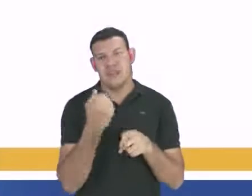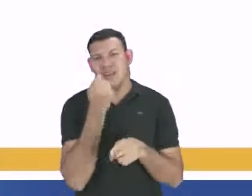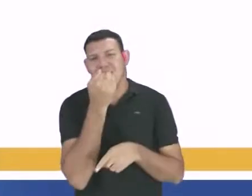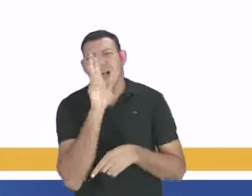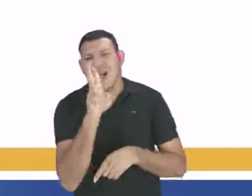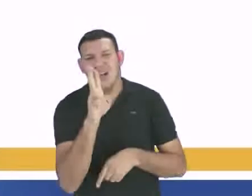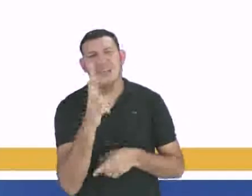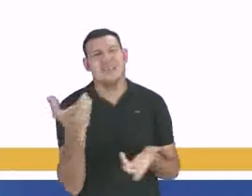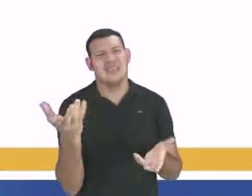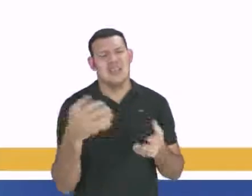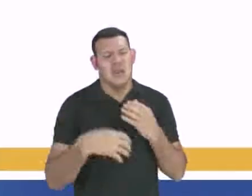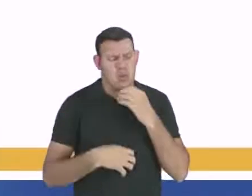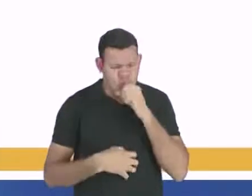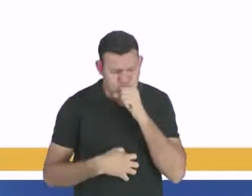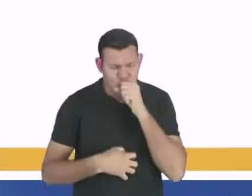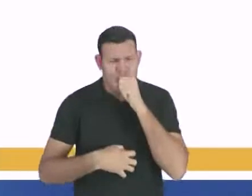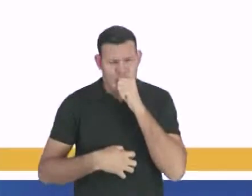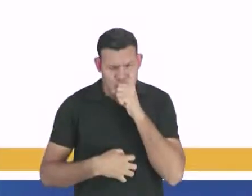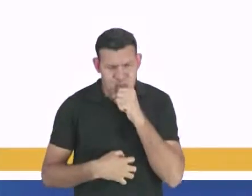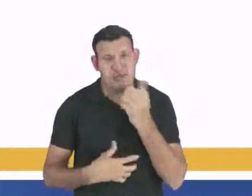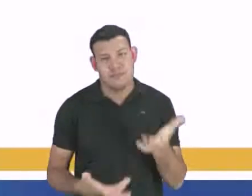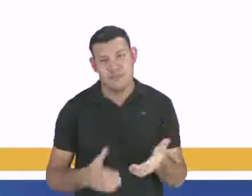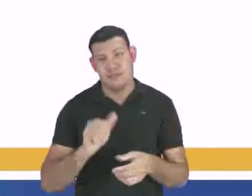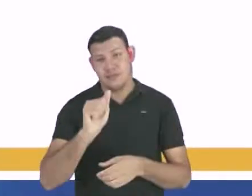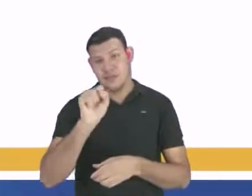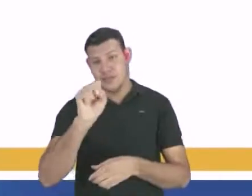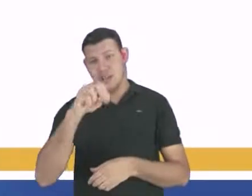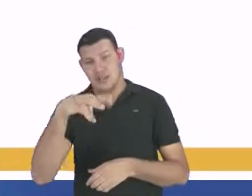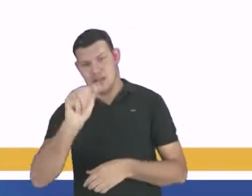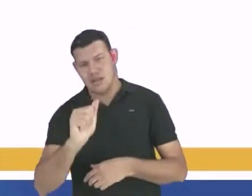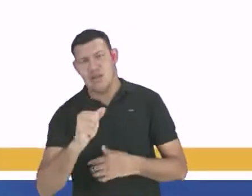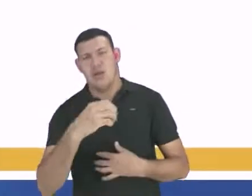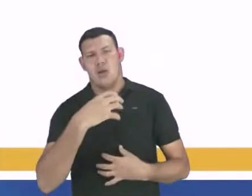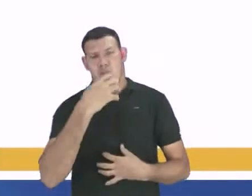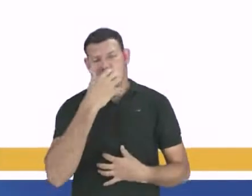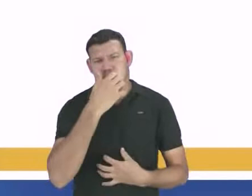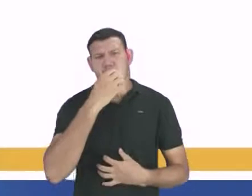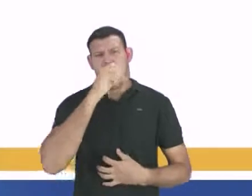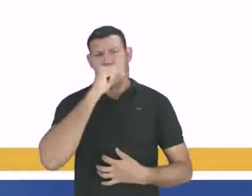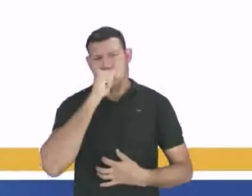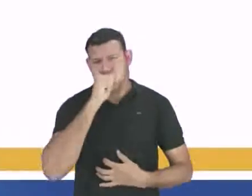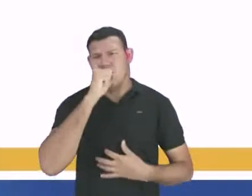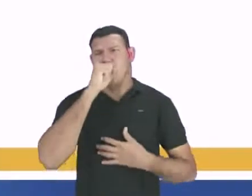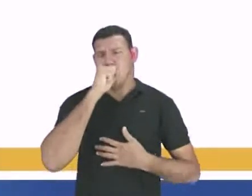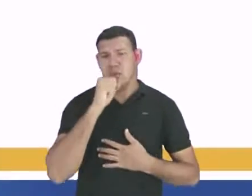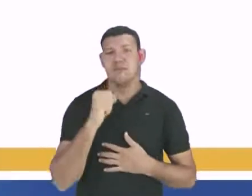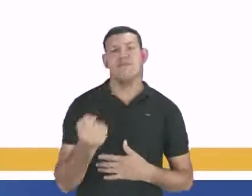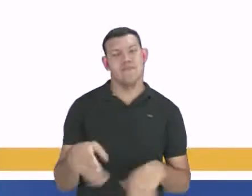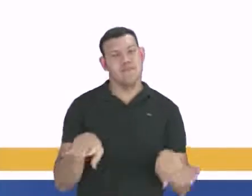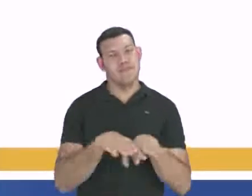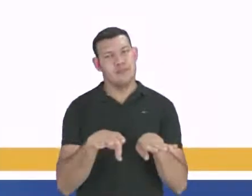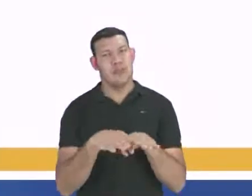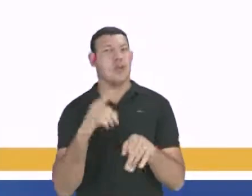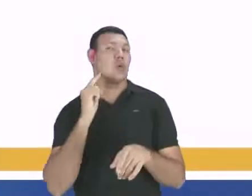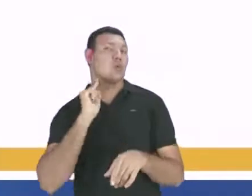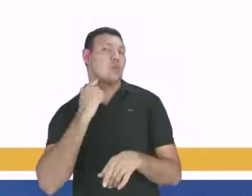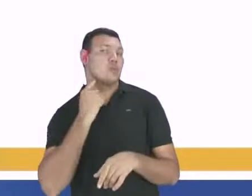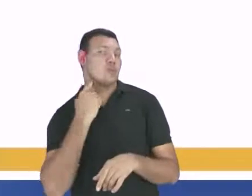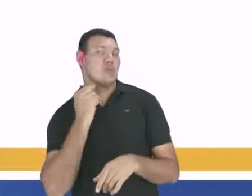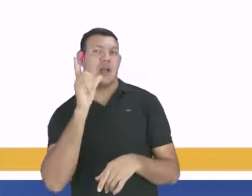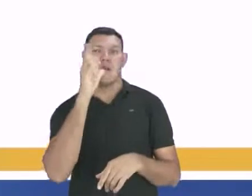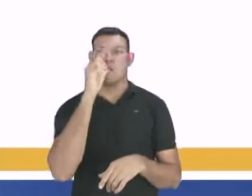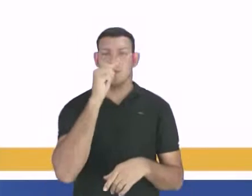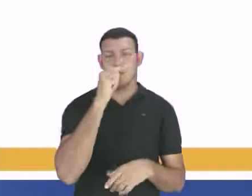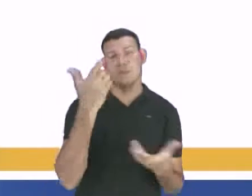mais problemas respiratórios, asmas, bronquites, tá? Tudo isso aí é como consequência tanto da poluição da água como do ar, tá? A partir de um